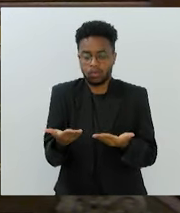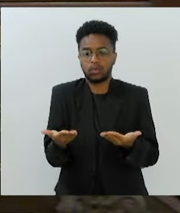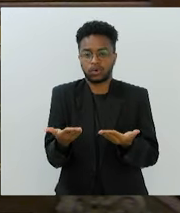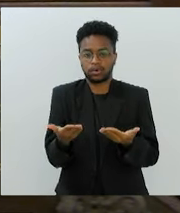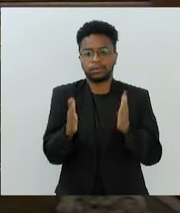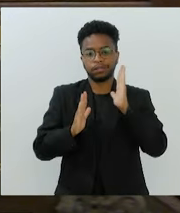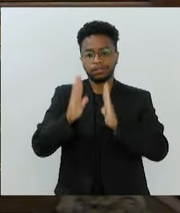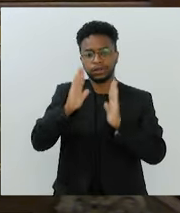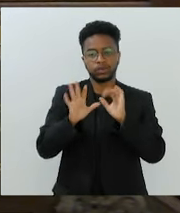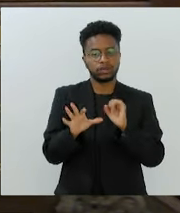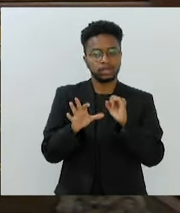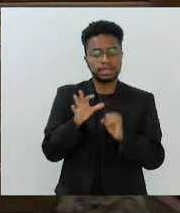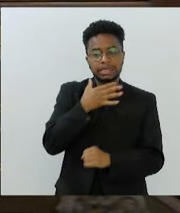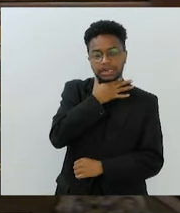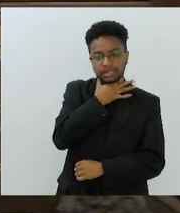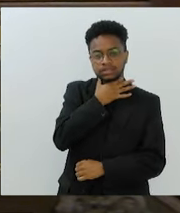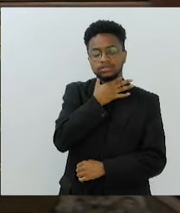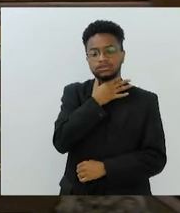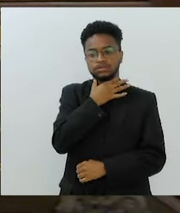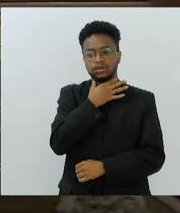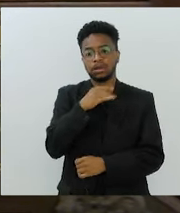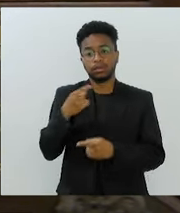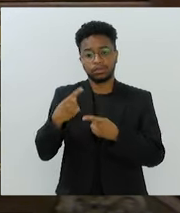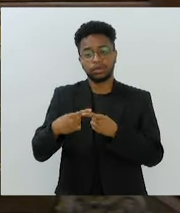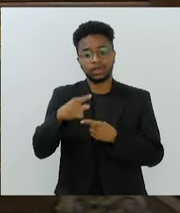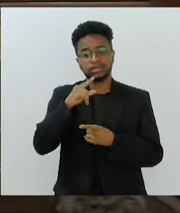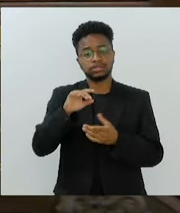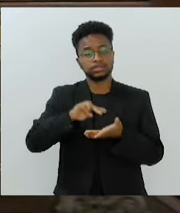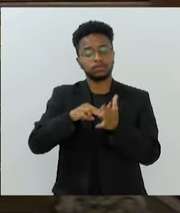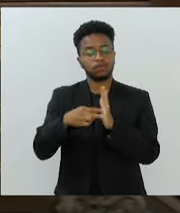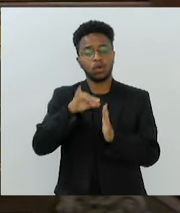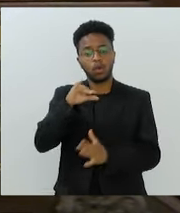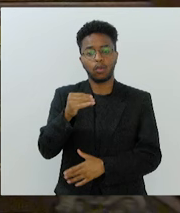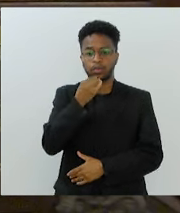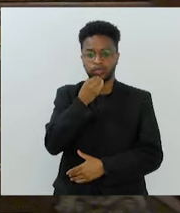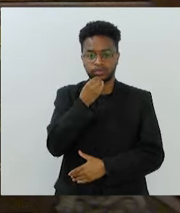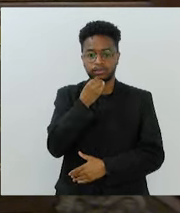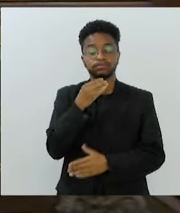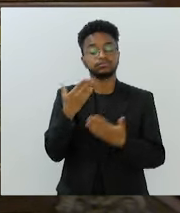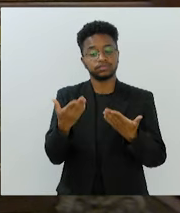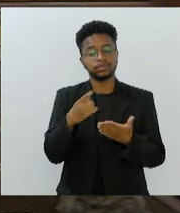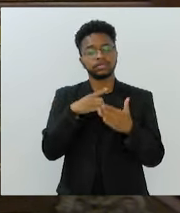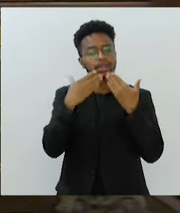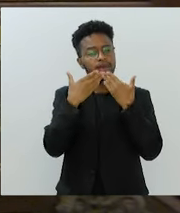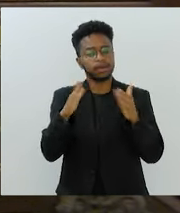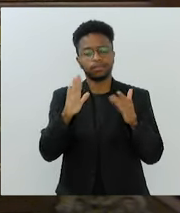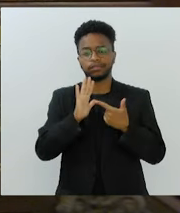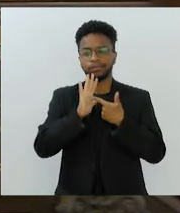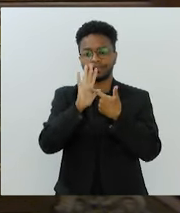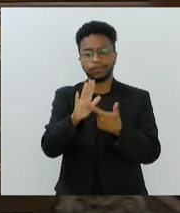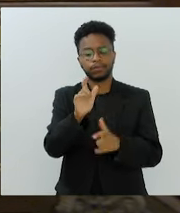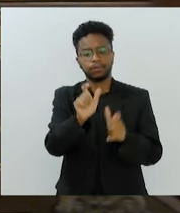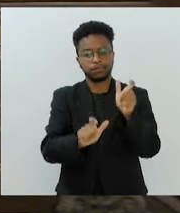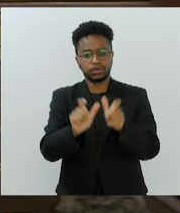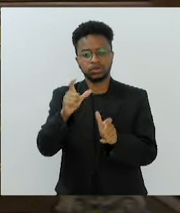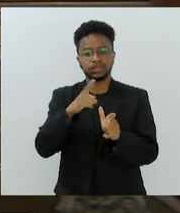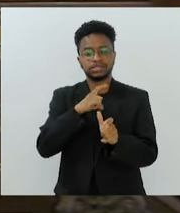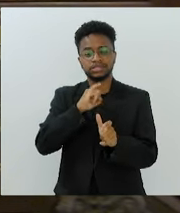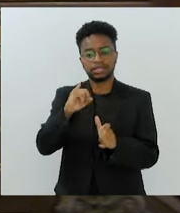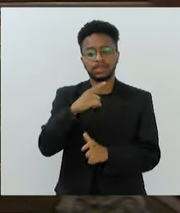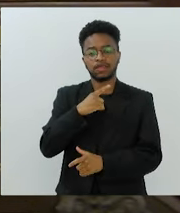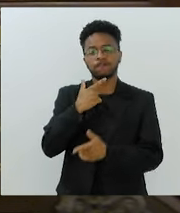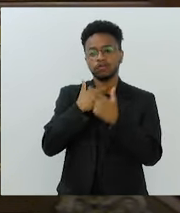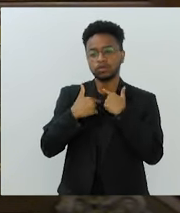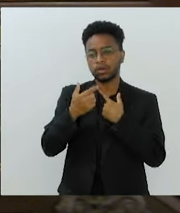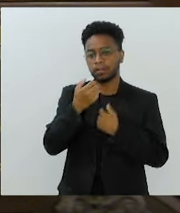crise. Crise é oportunidade, e ela está aberta e escancarada para as pessoas de boa vontade. E